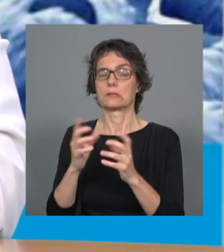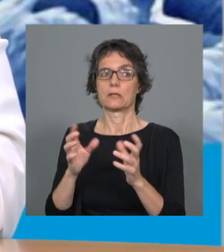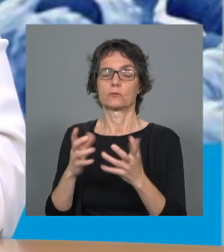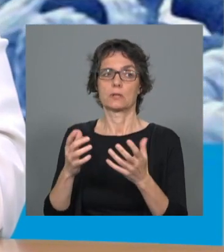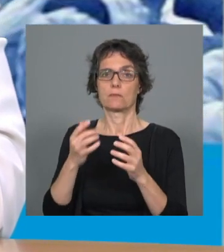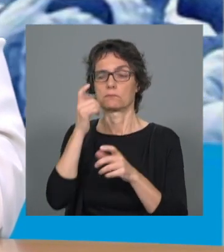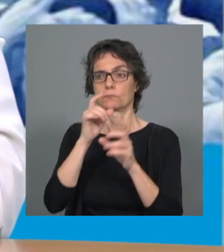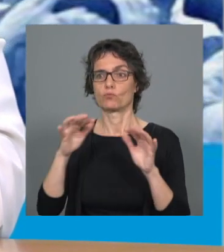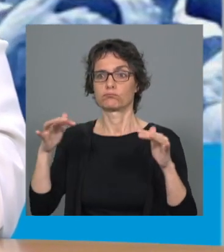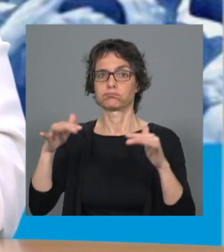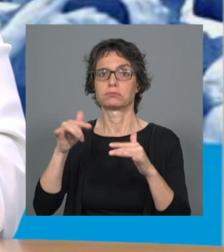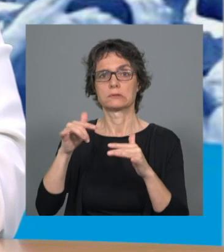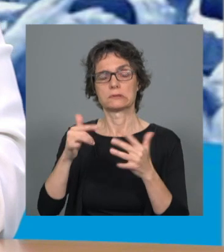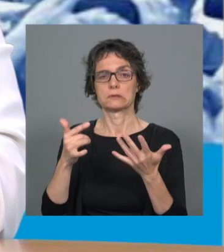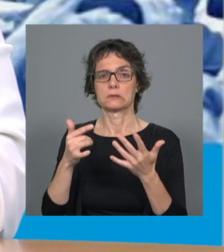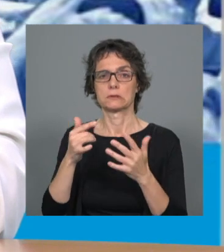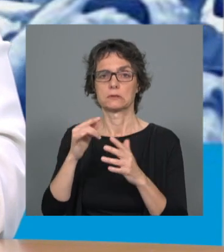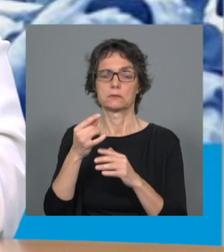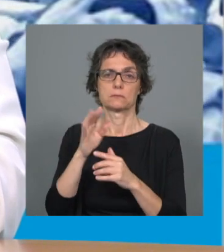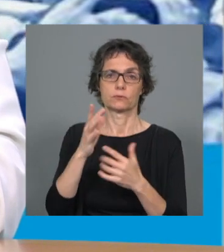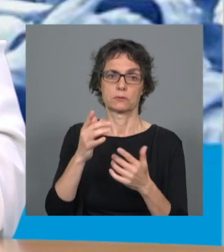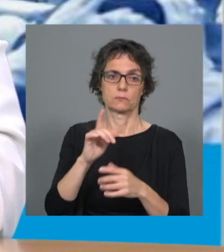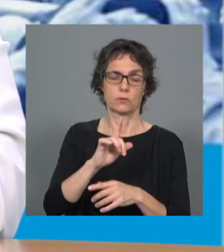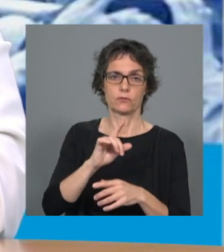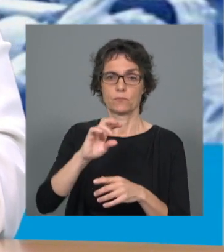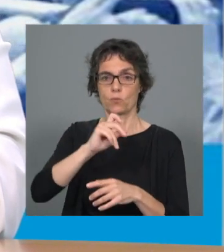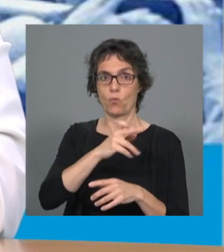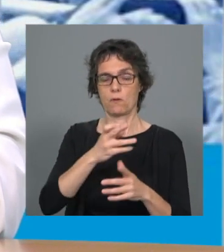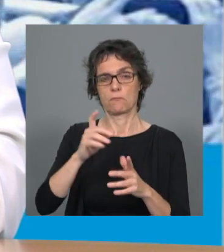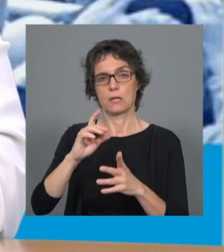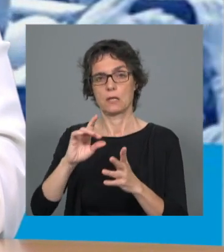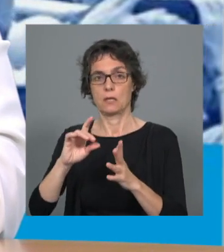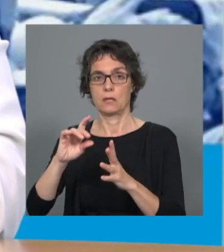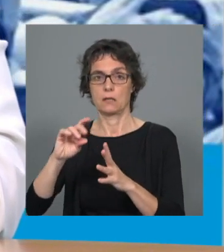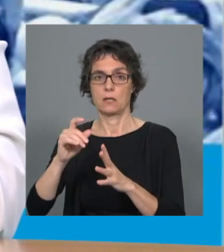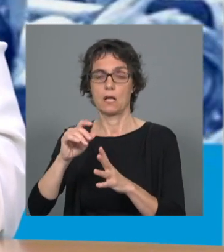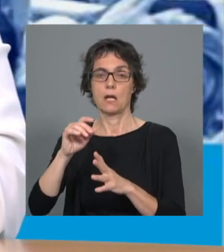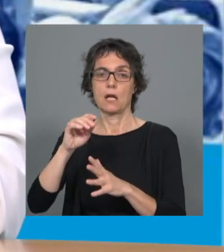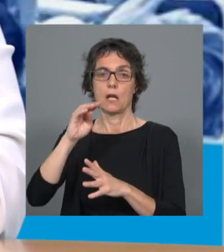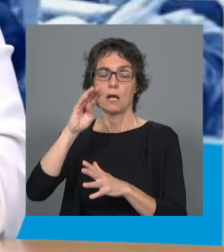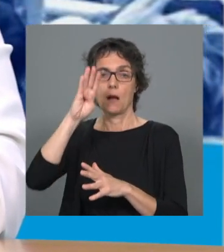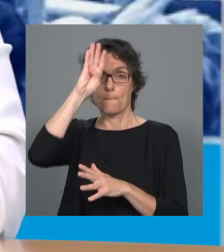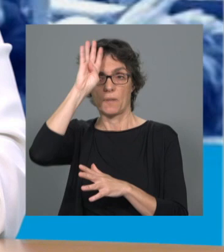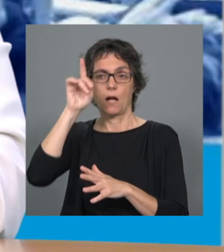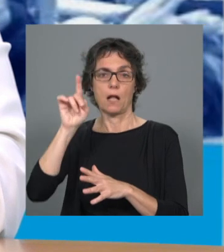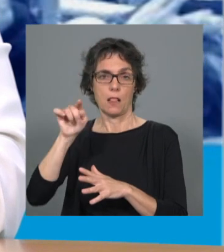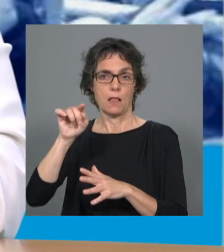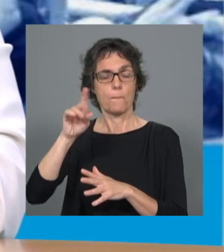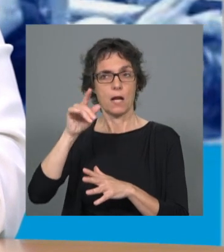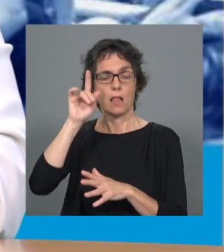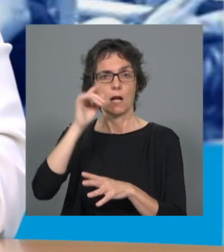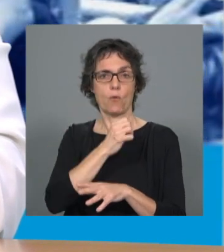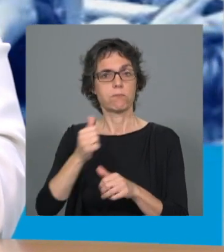ser representativas, nomeadamente Lisboa e Braga, por exemplo, que também é uma